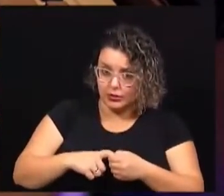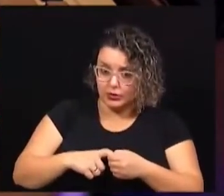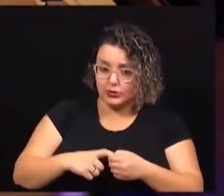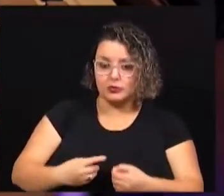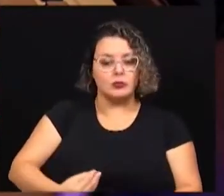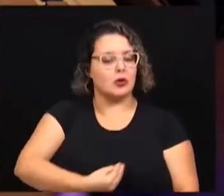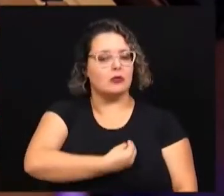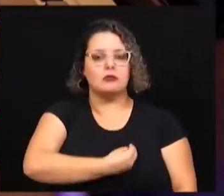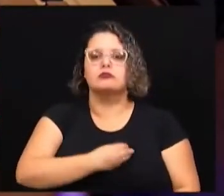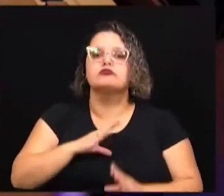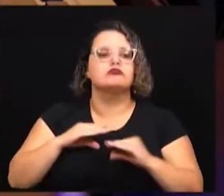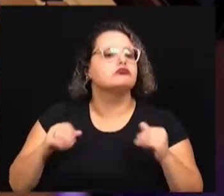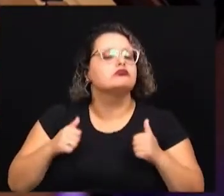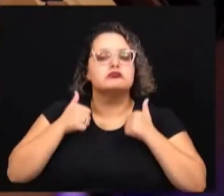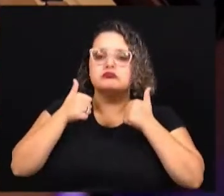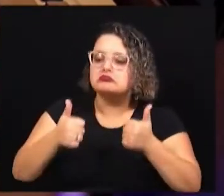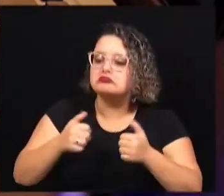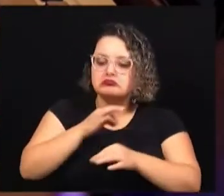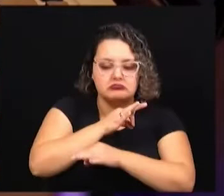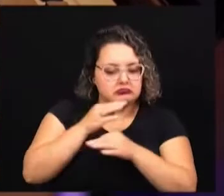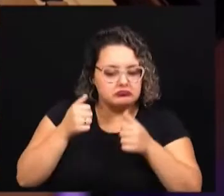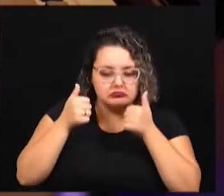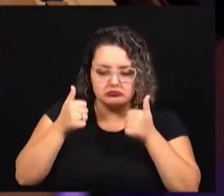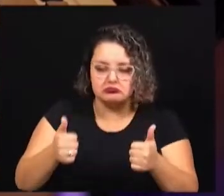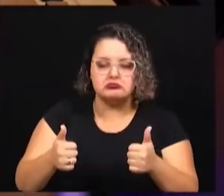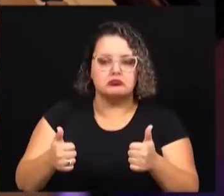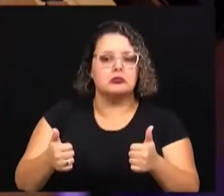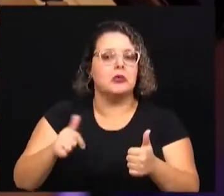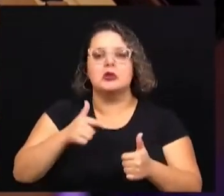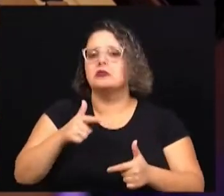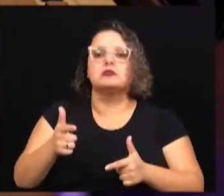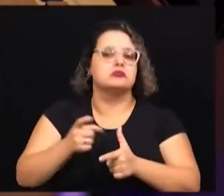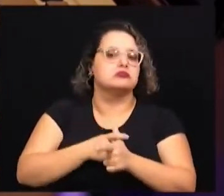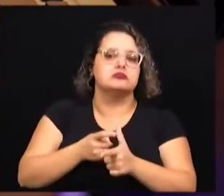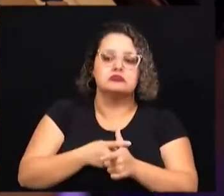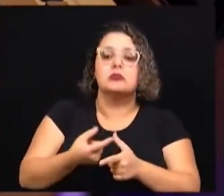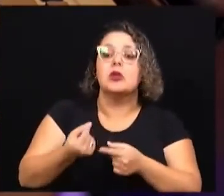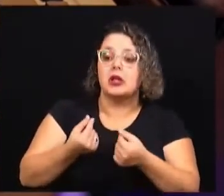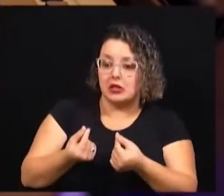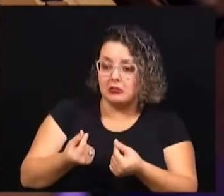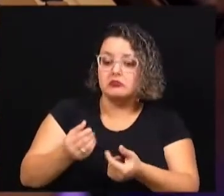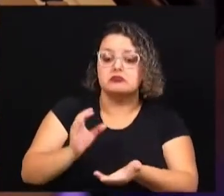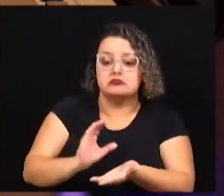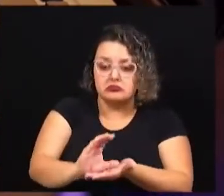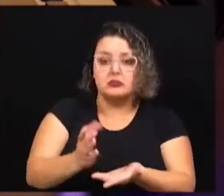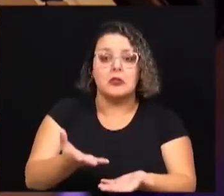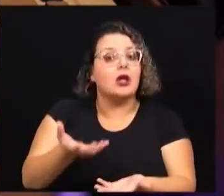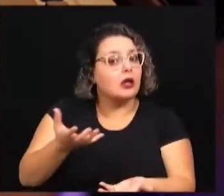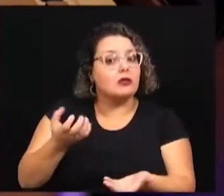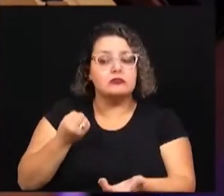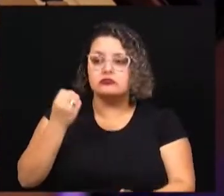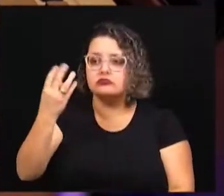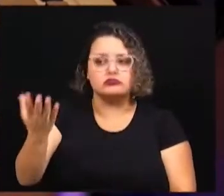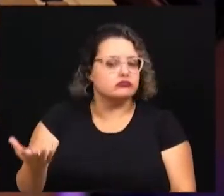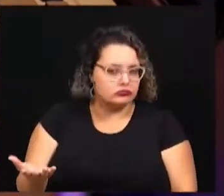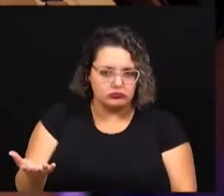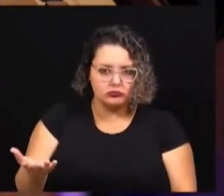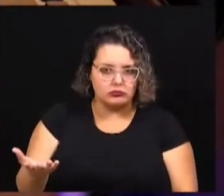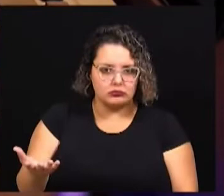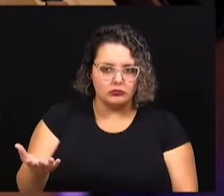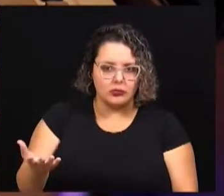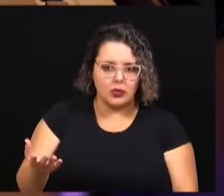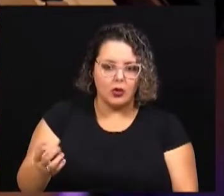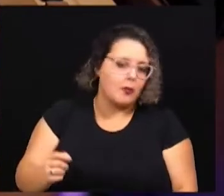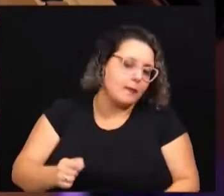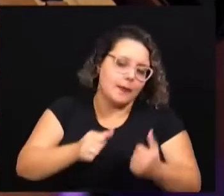uma situação confortável, a vida tá bem, tá tudo ótimo, não tenho dívida, tenho investimento, e eu quero fazer uma viagem, tipo assim,